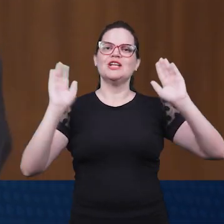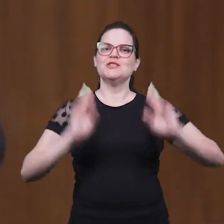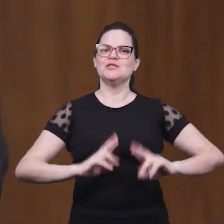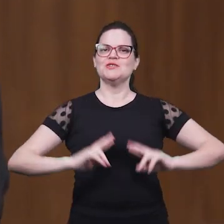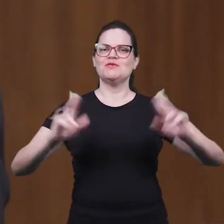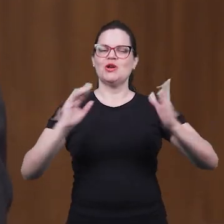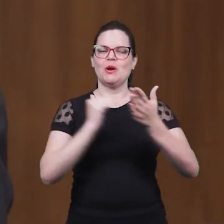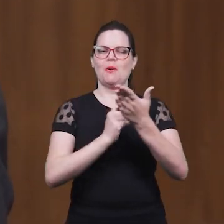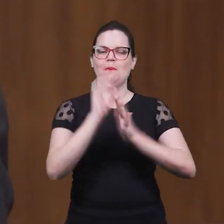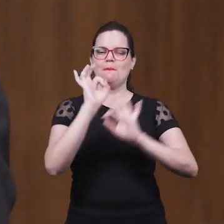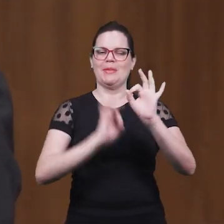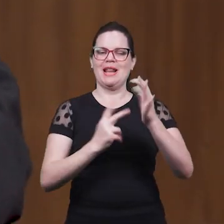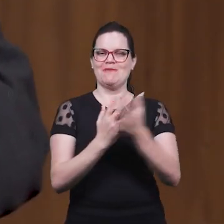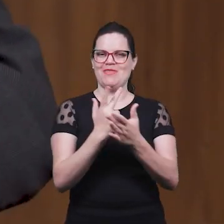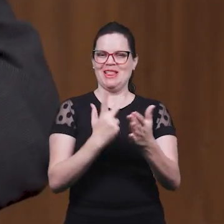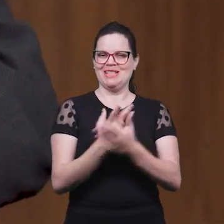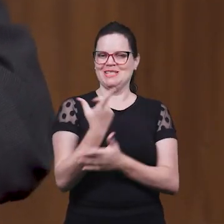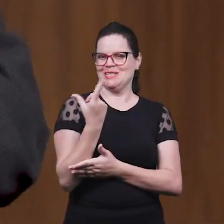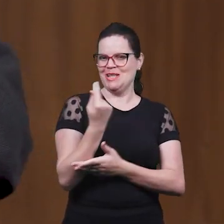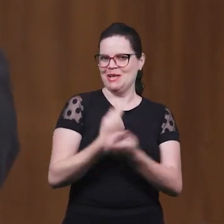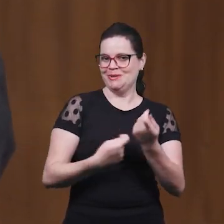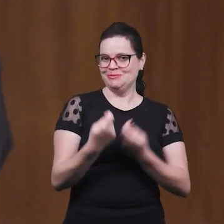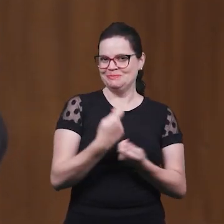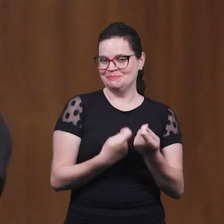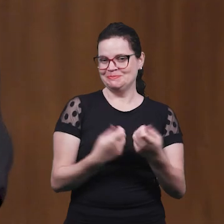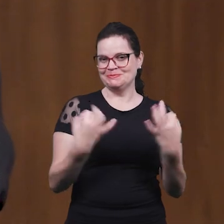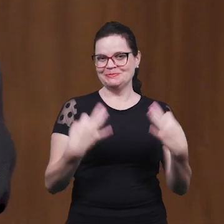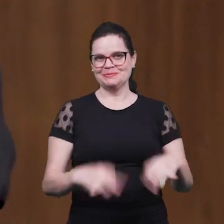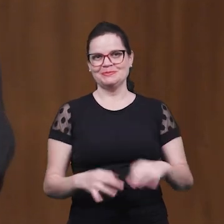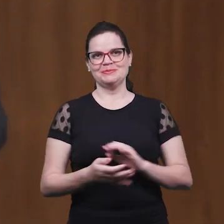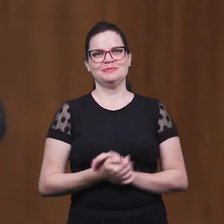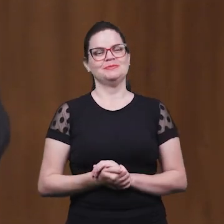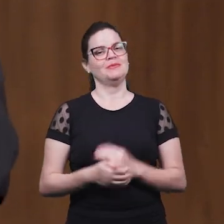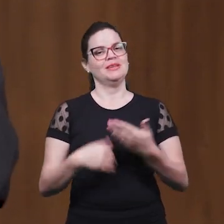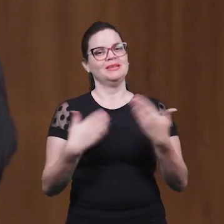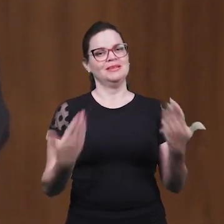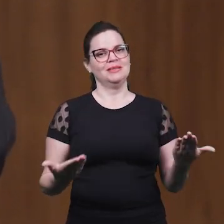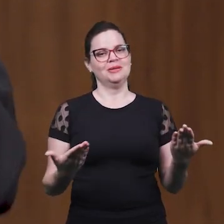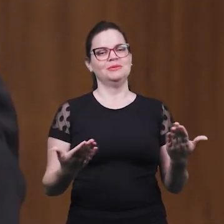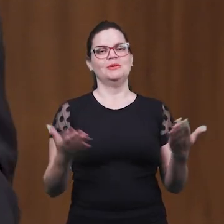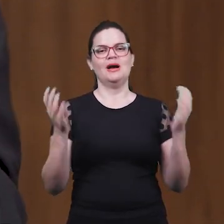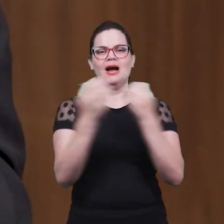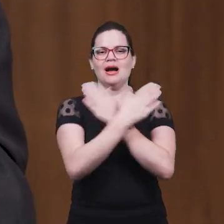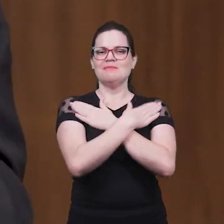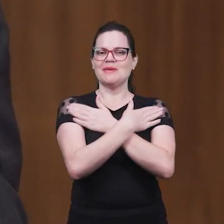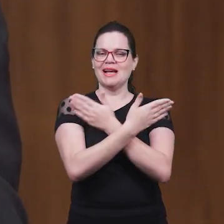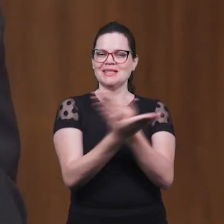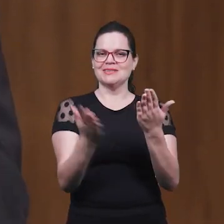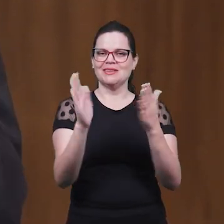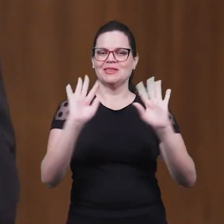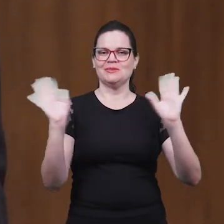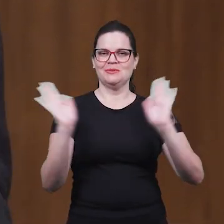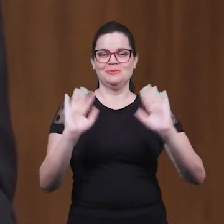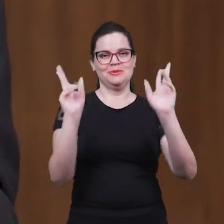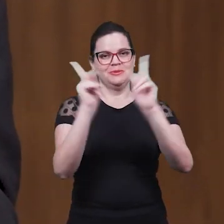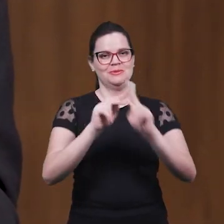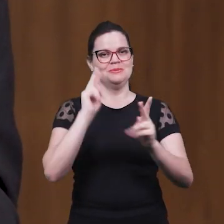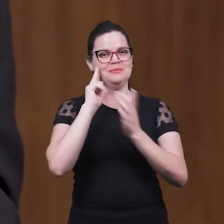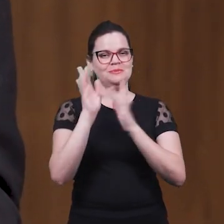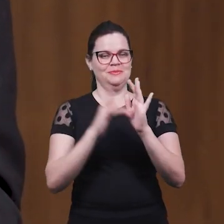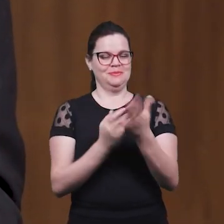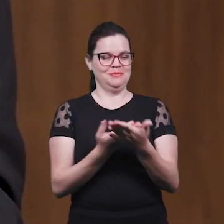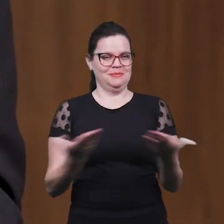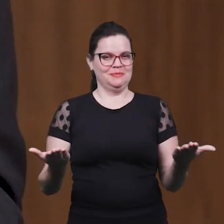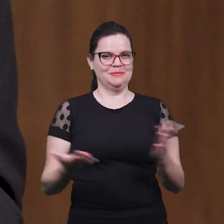no planejamento financeiro, nesse conhecimento. Então, deixamos um abraço a todos e desejamos